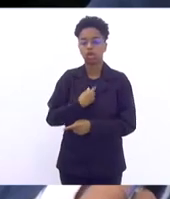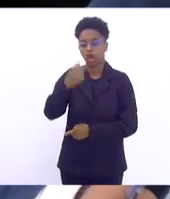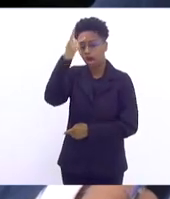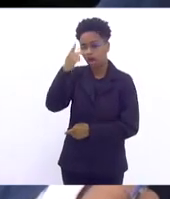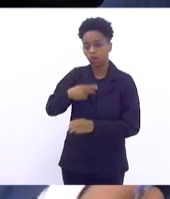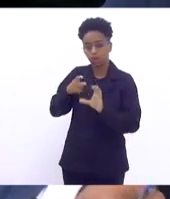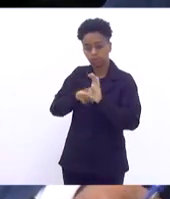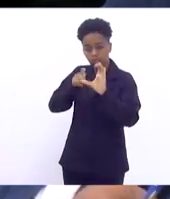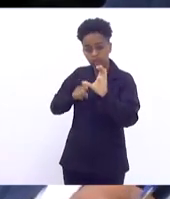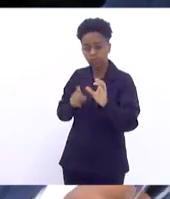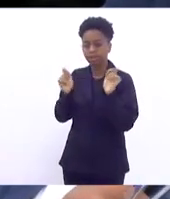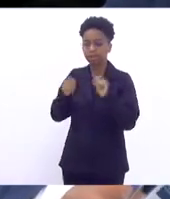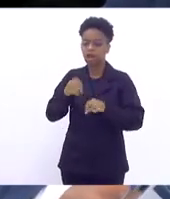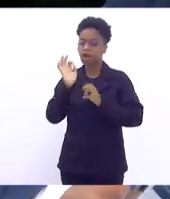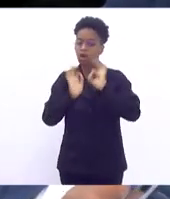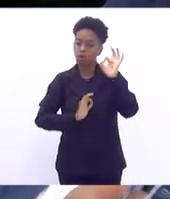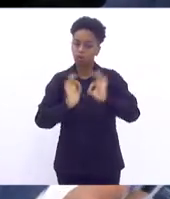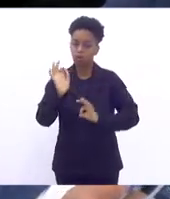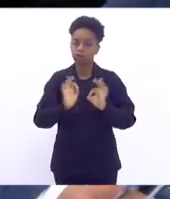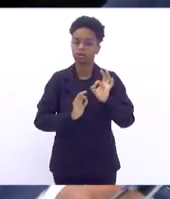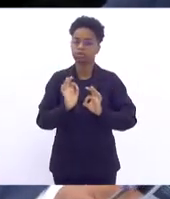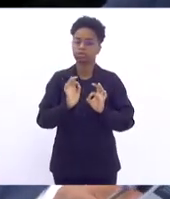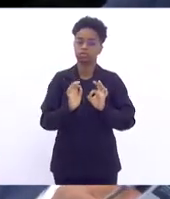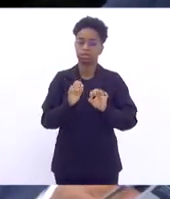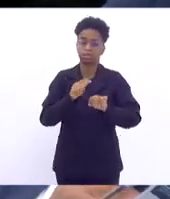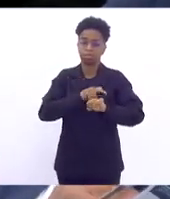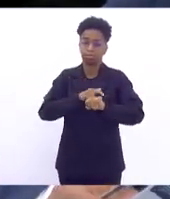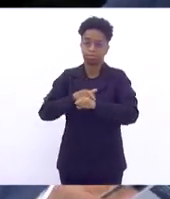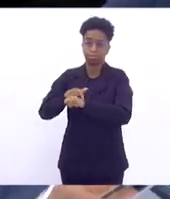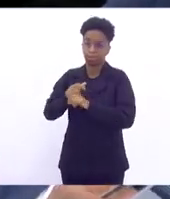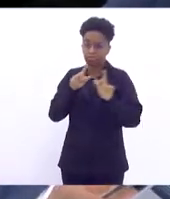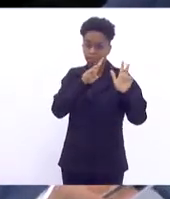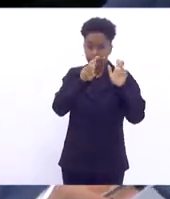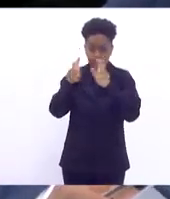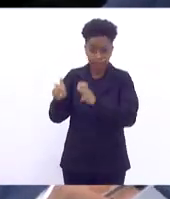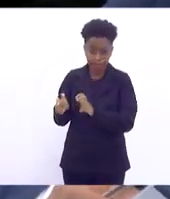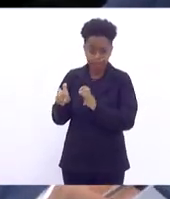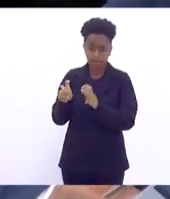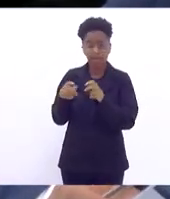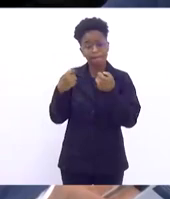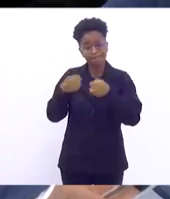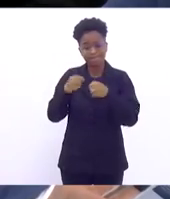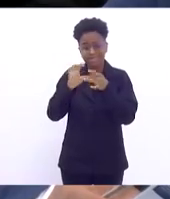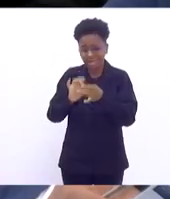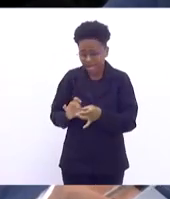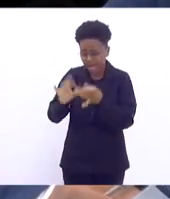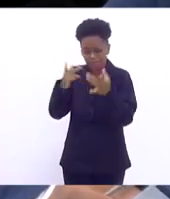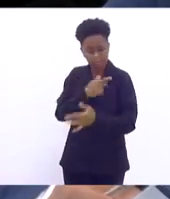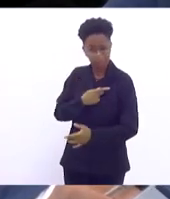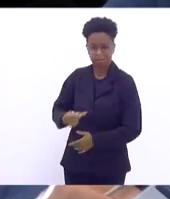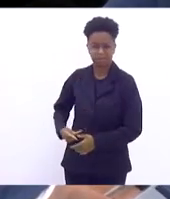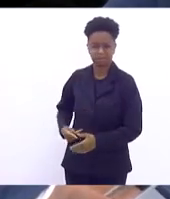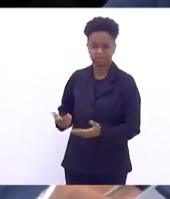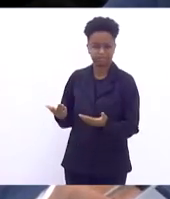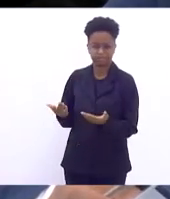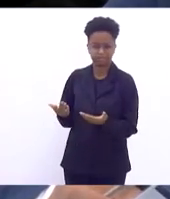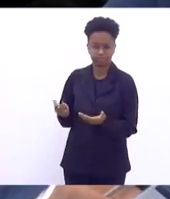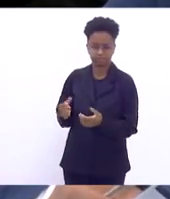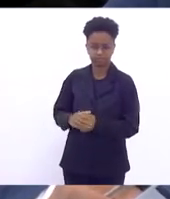deputados eleitos para nos organizarmos em determinado tema precisa da autorização do presidente